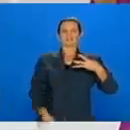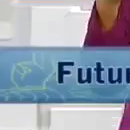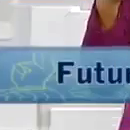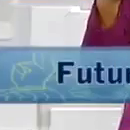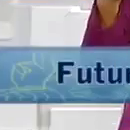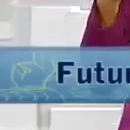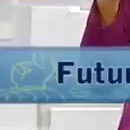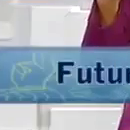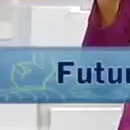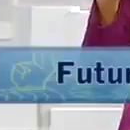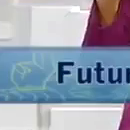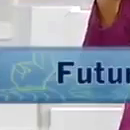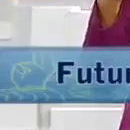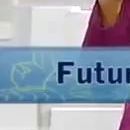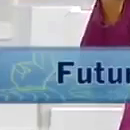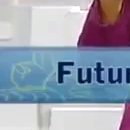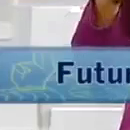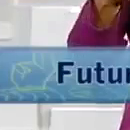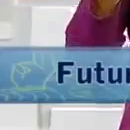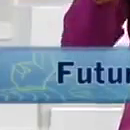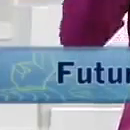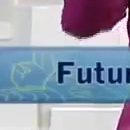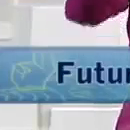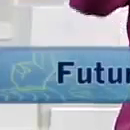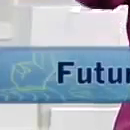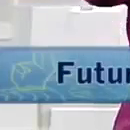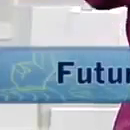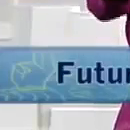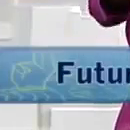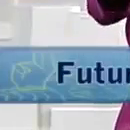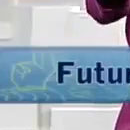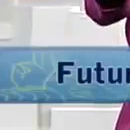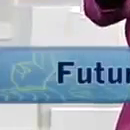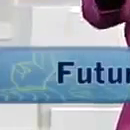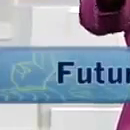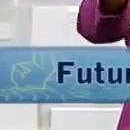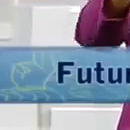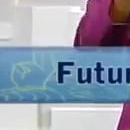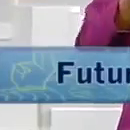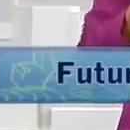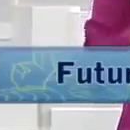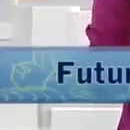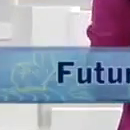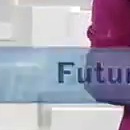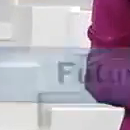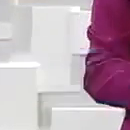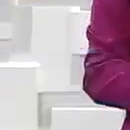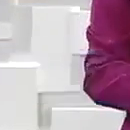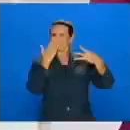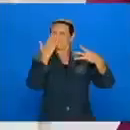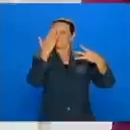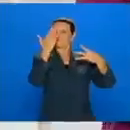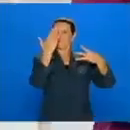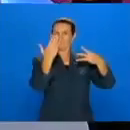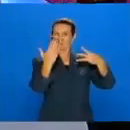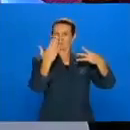No futuro, a sinalização será à frente do seu corpo.